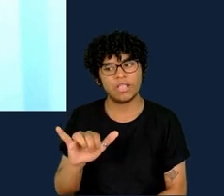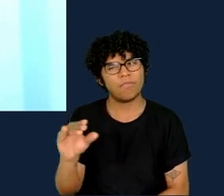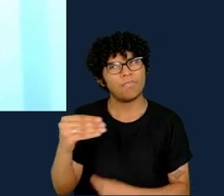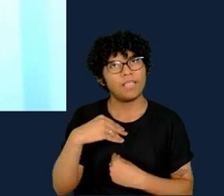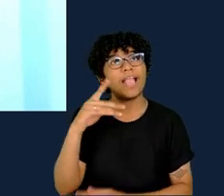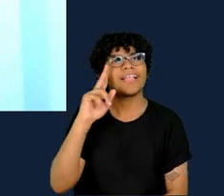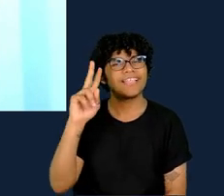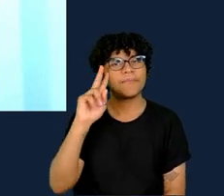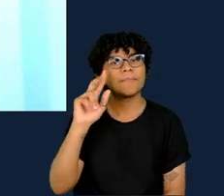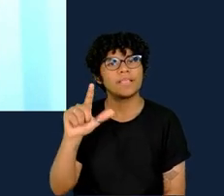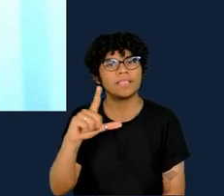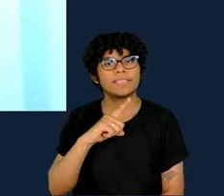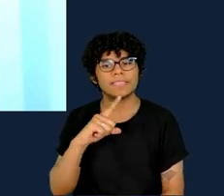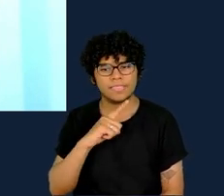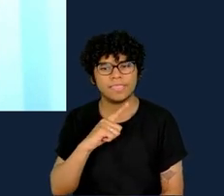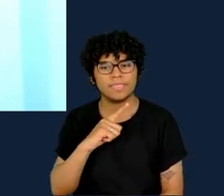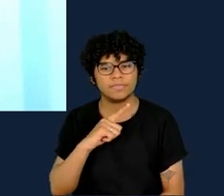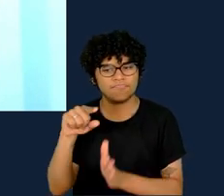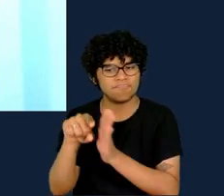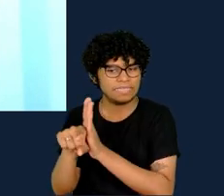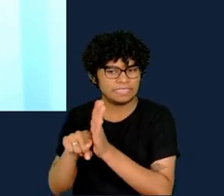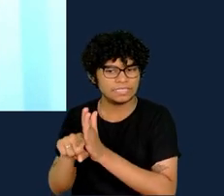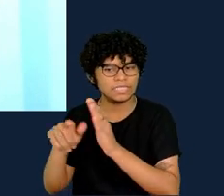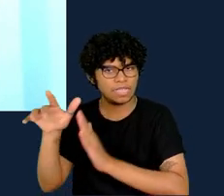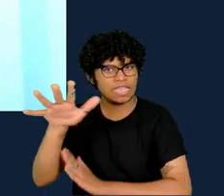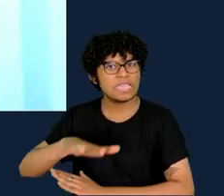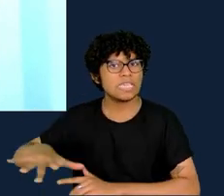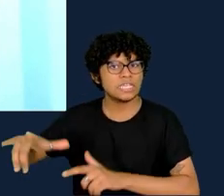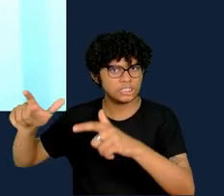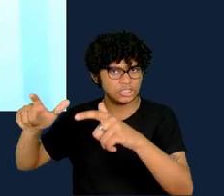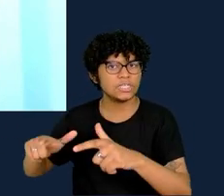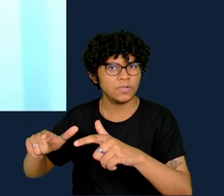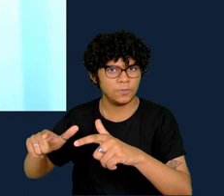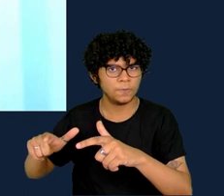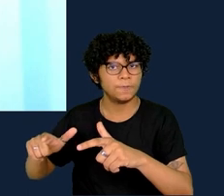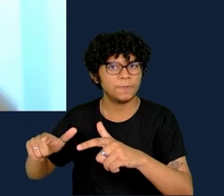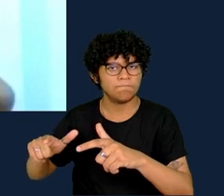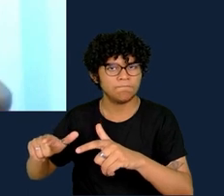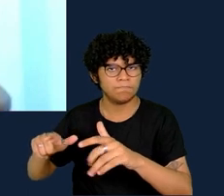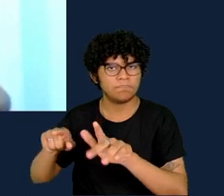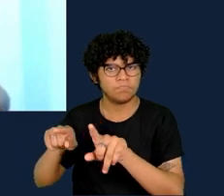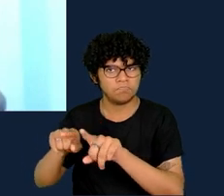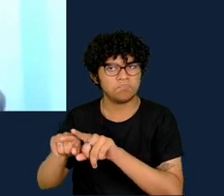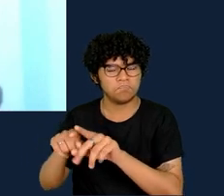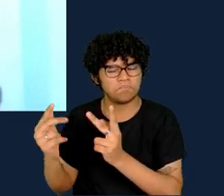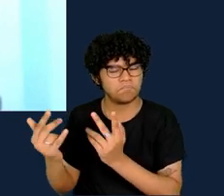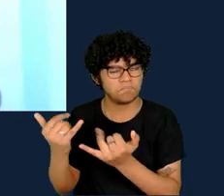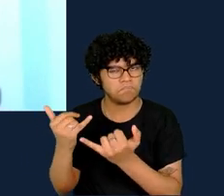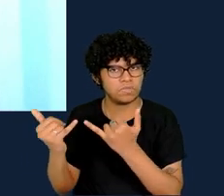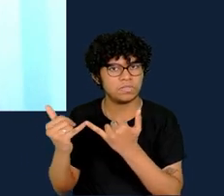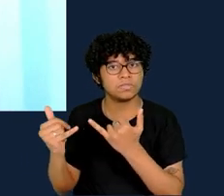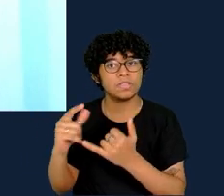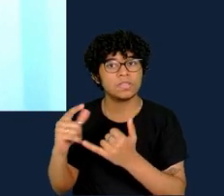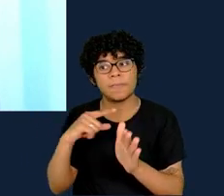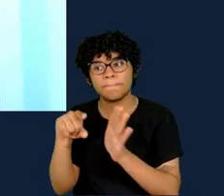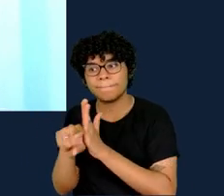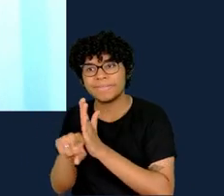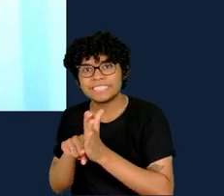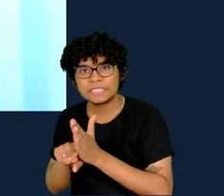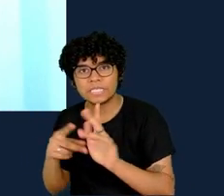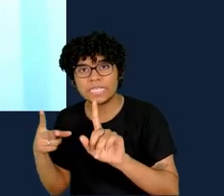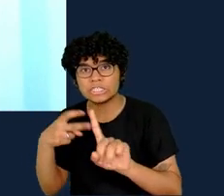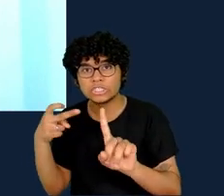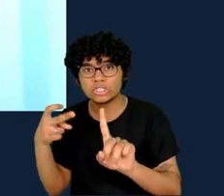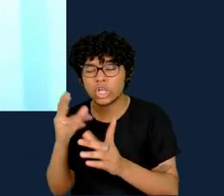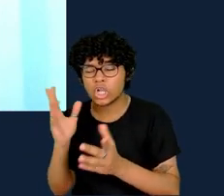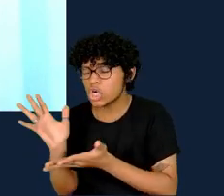Tiquié, que também fica no Alto Rio Negro, que pesquisadores indígenas trabalharam por 8 anos coletando